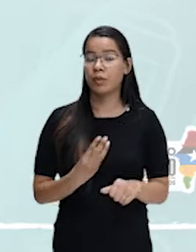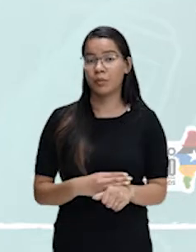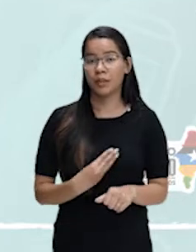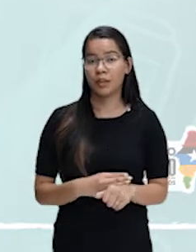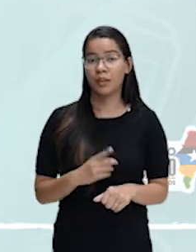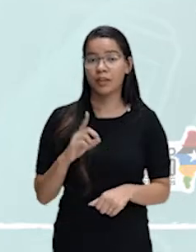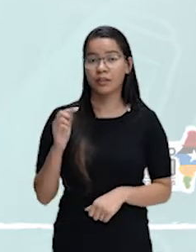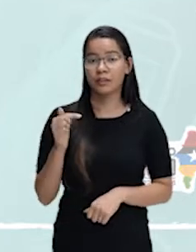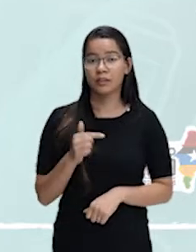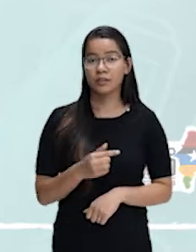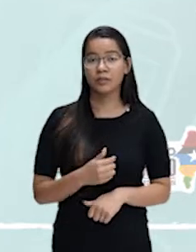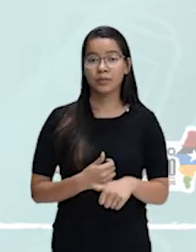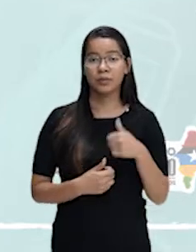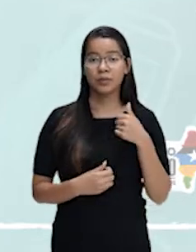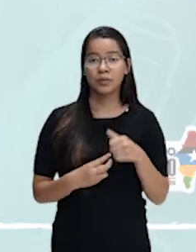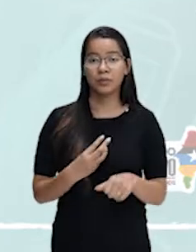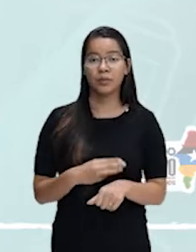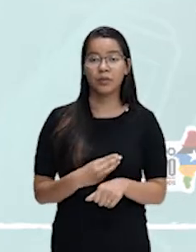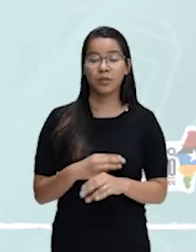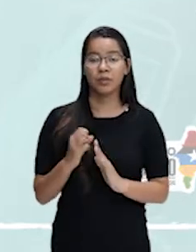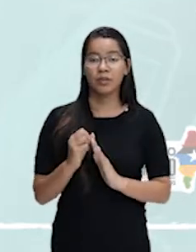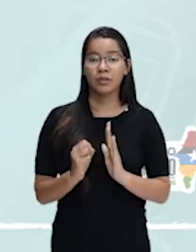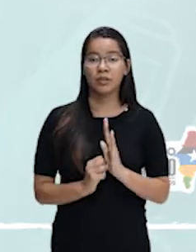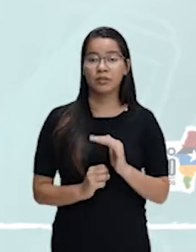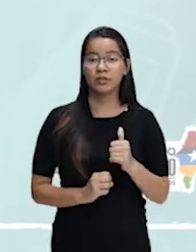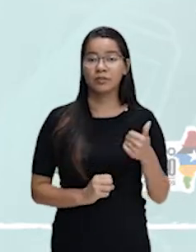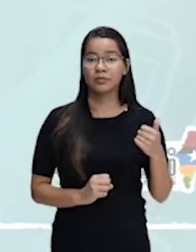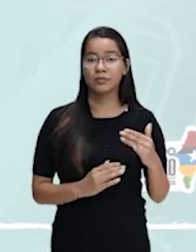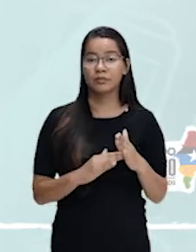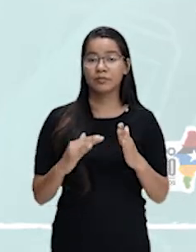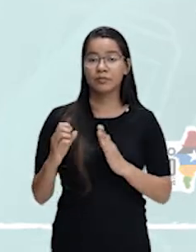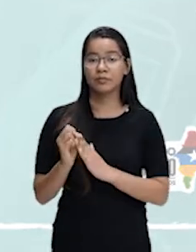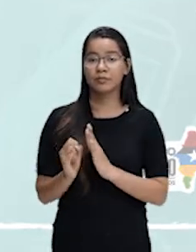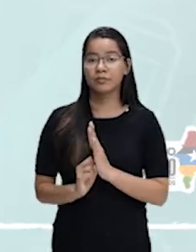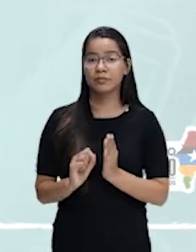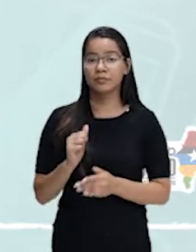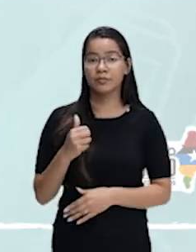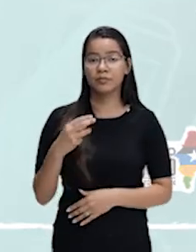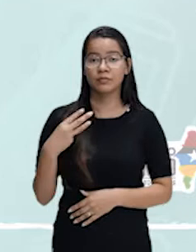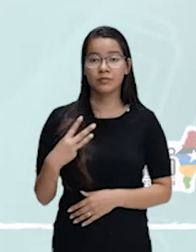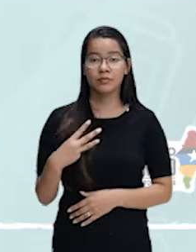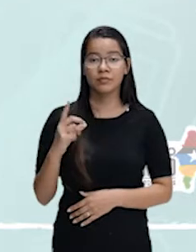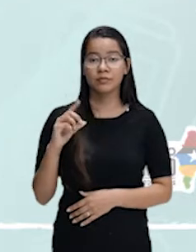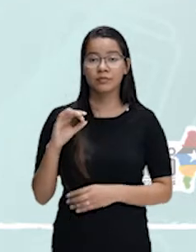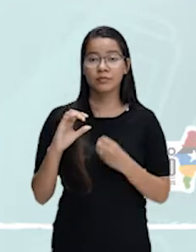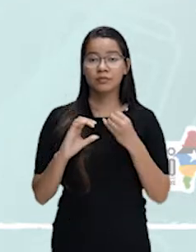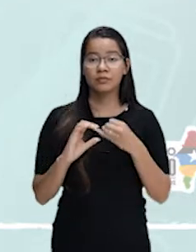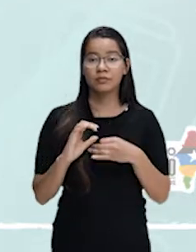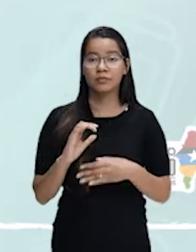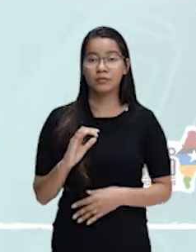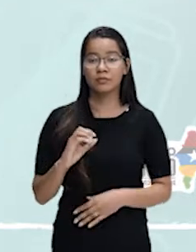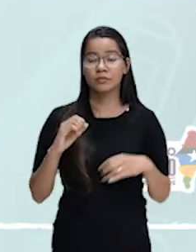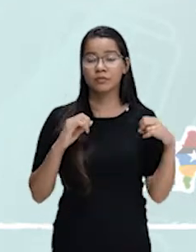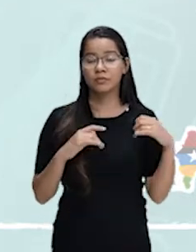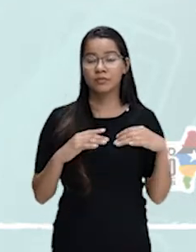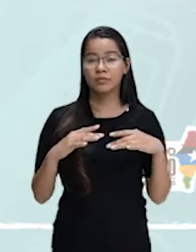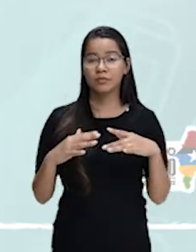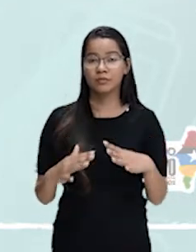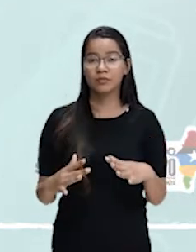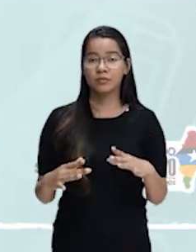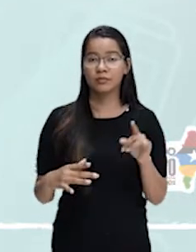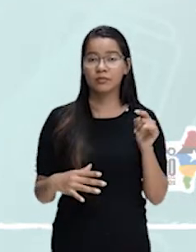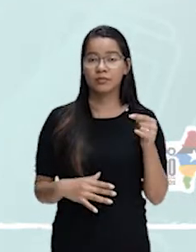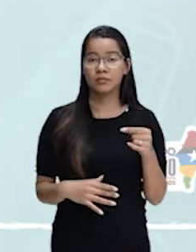é nesse primeiro momento, do século XI ao século XIII, caracterizado como uma fase de expansão,